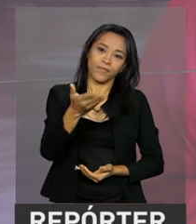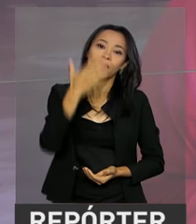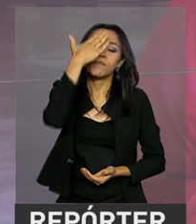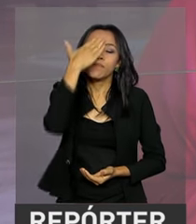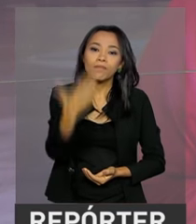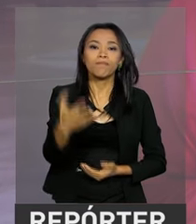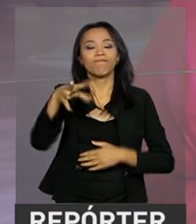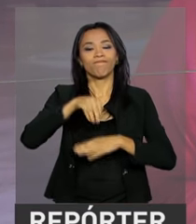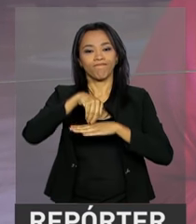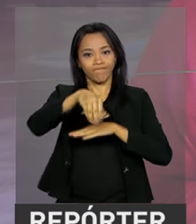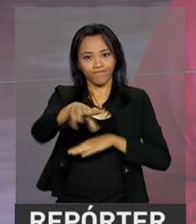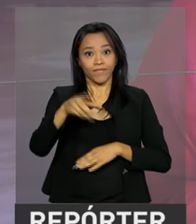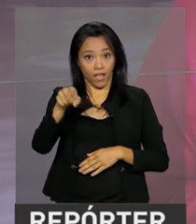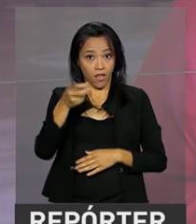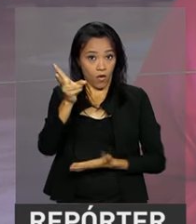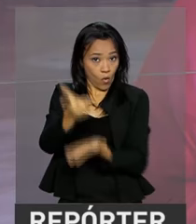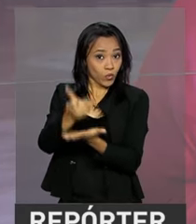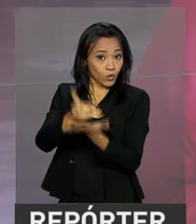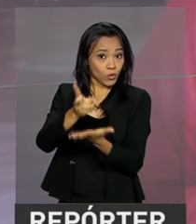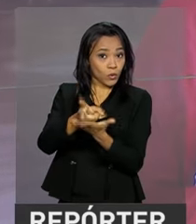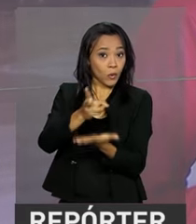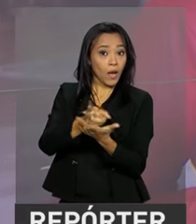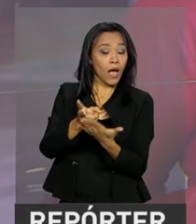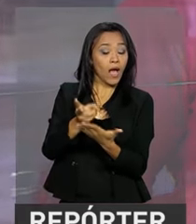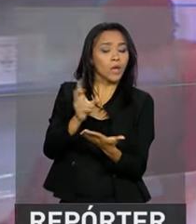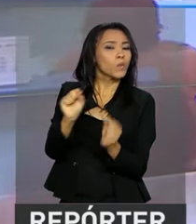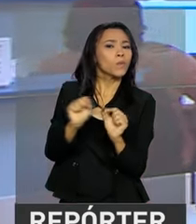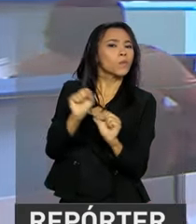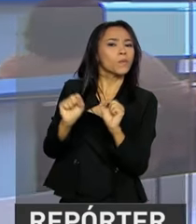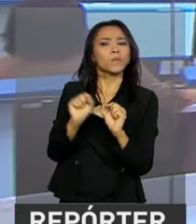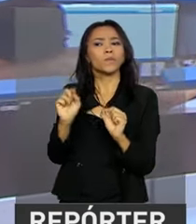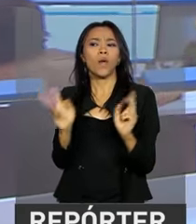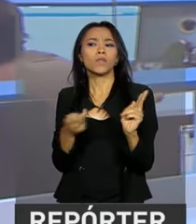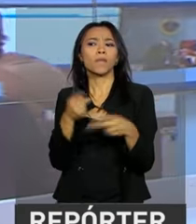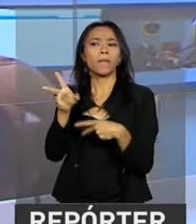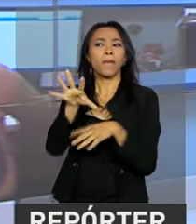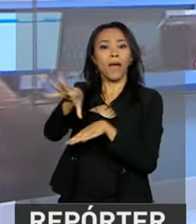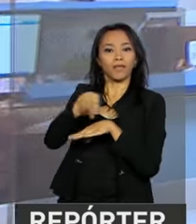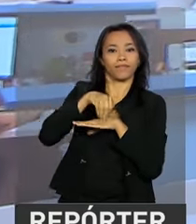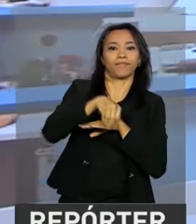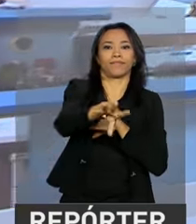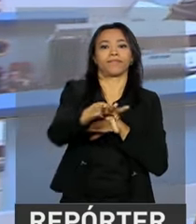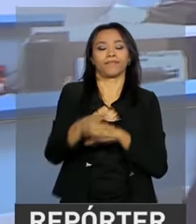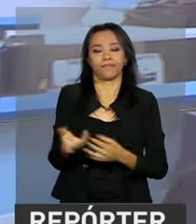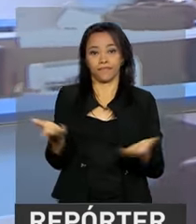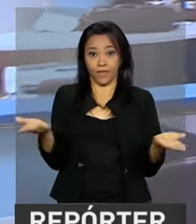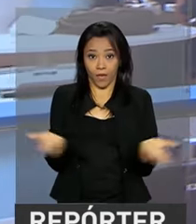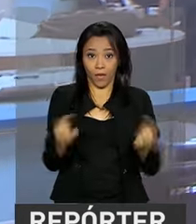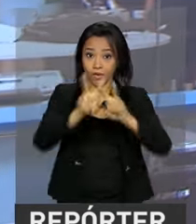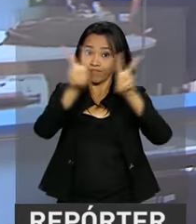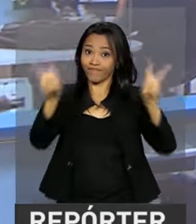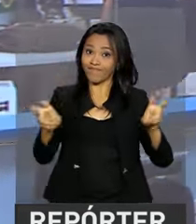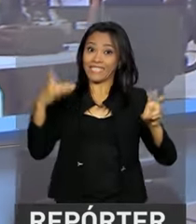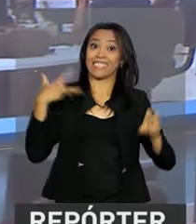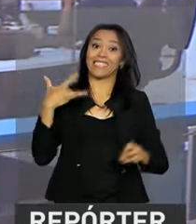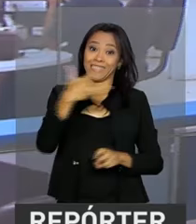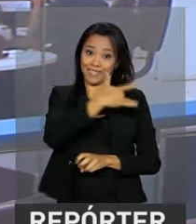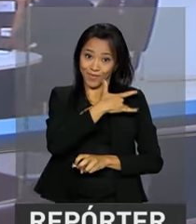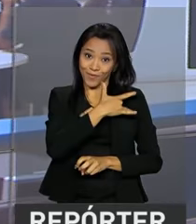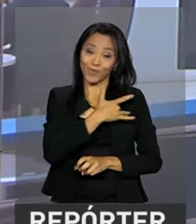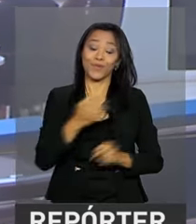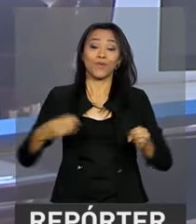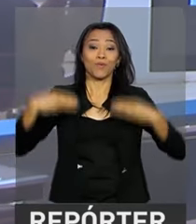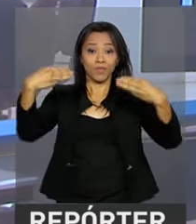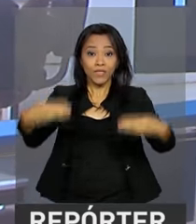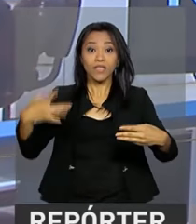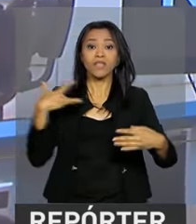pelas suas informações. A Mara vai continuar acompanhando as notícias lá no Palácio Planalto. E agora a gente vai falar de saúde, porque o Ministério da